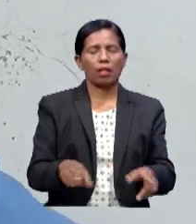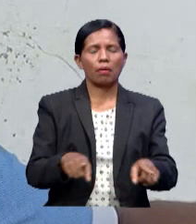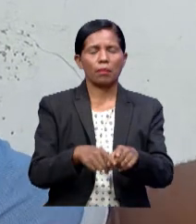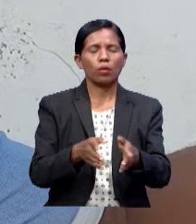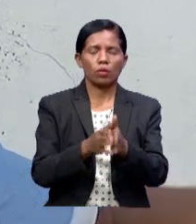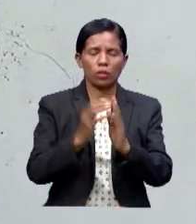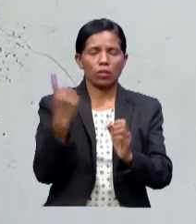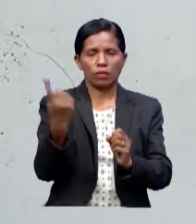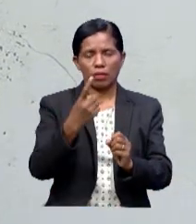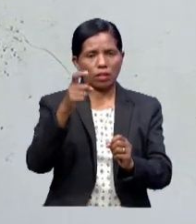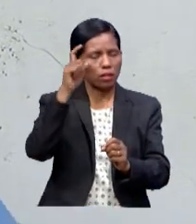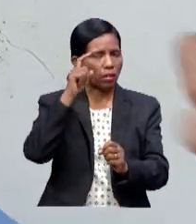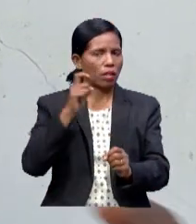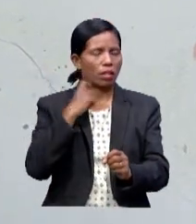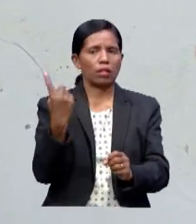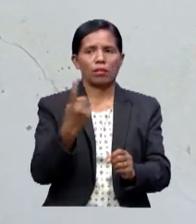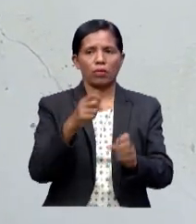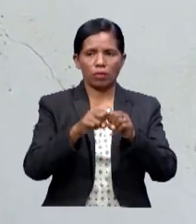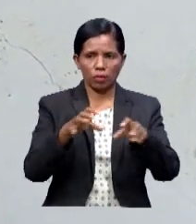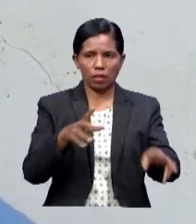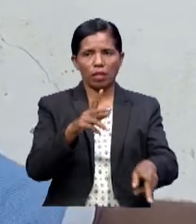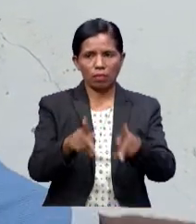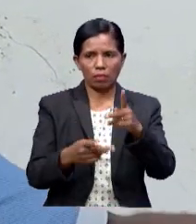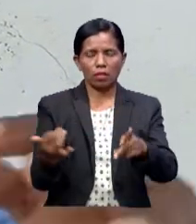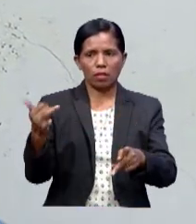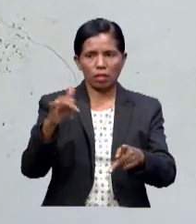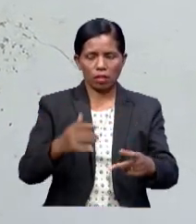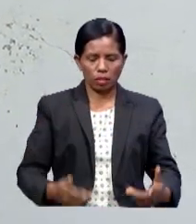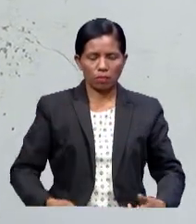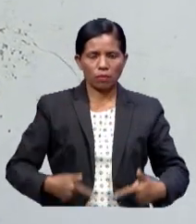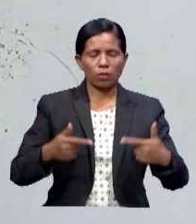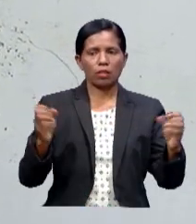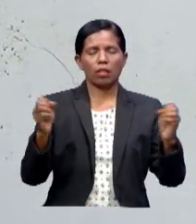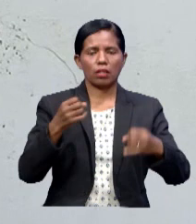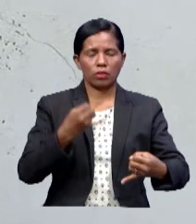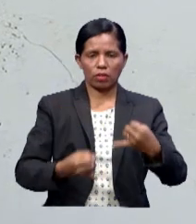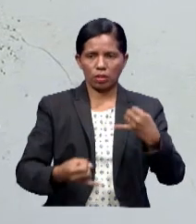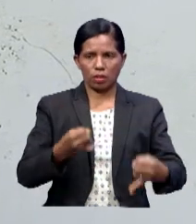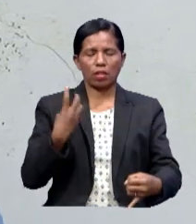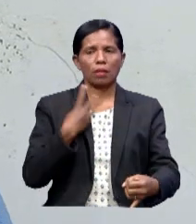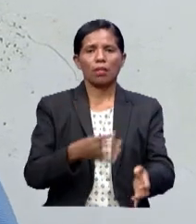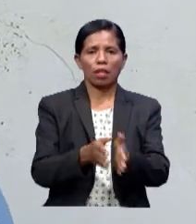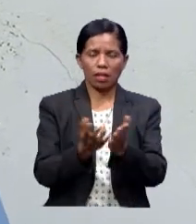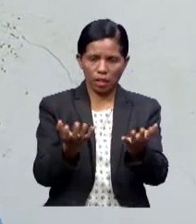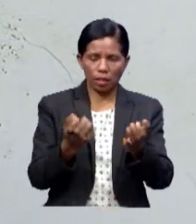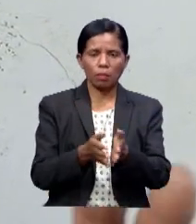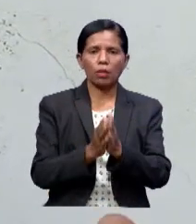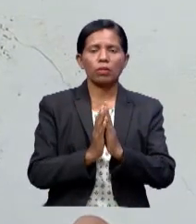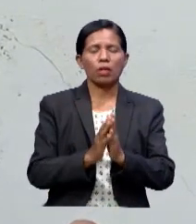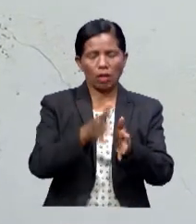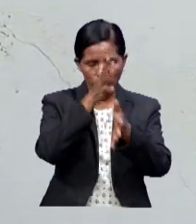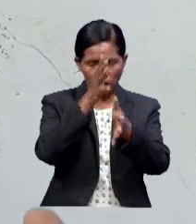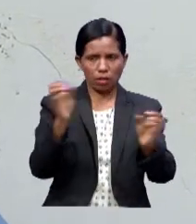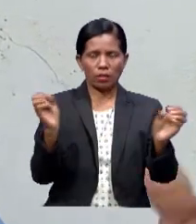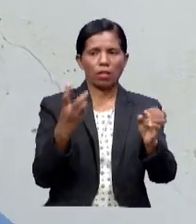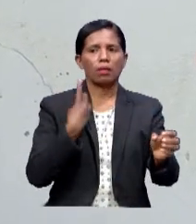sempre nunca atu husik nini povo sira atu morise injustiça nini lete tama ne ma mi akarak mai husu avot atu laos diangkat kami